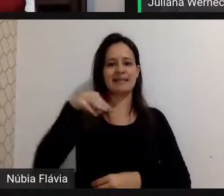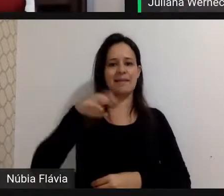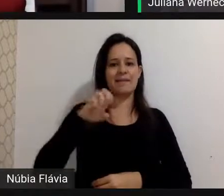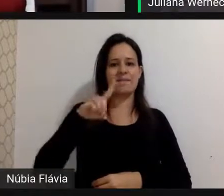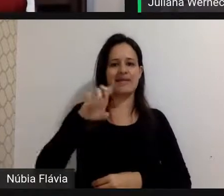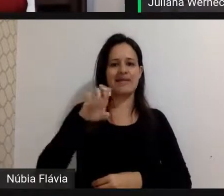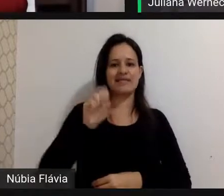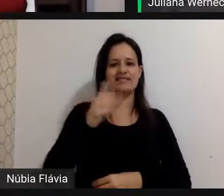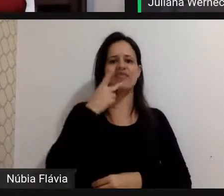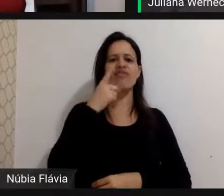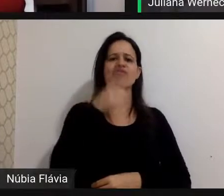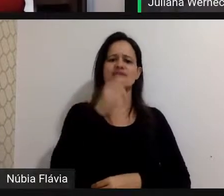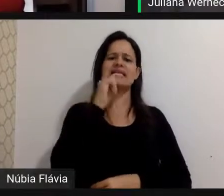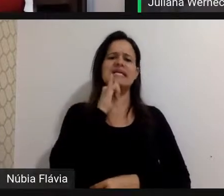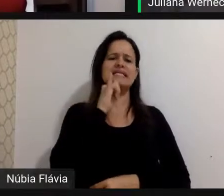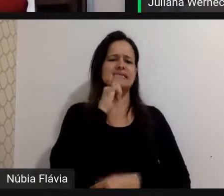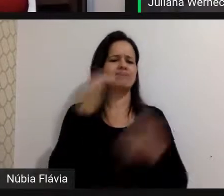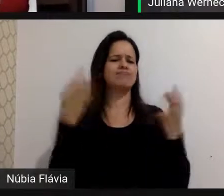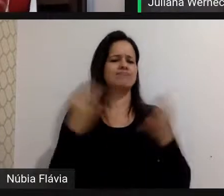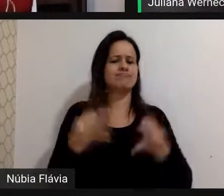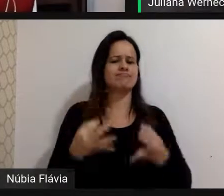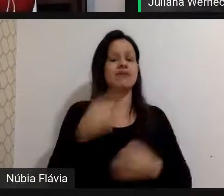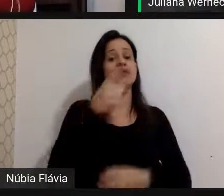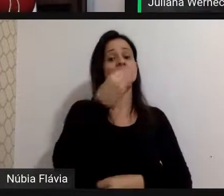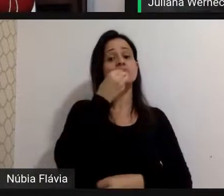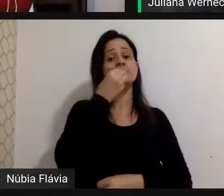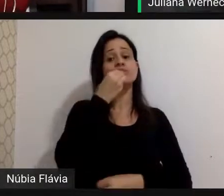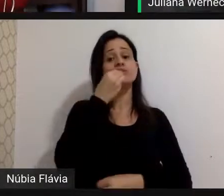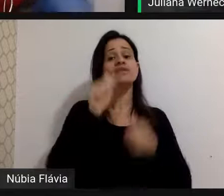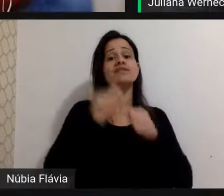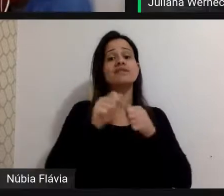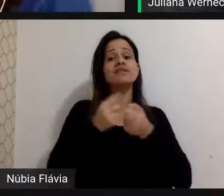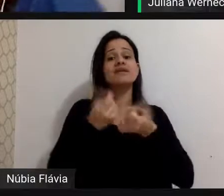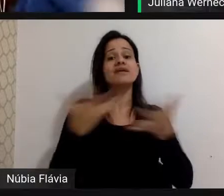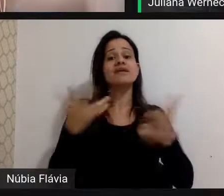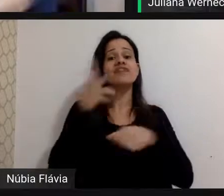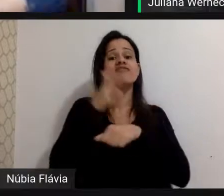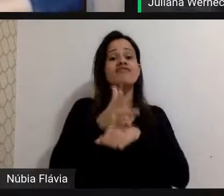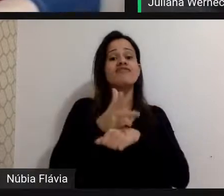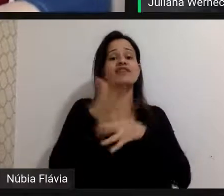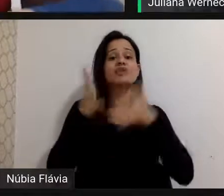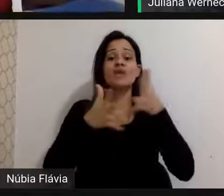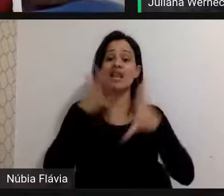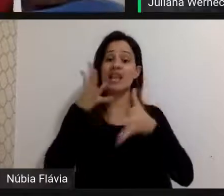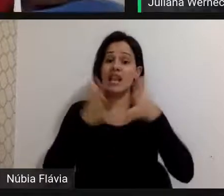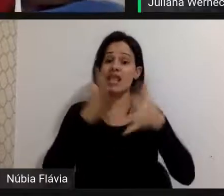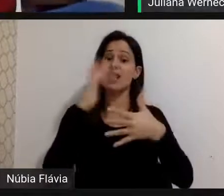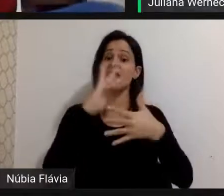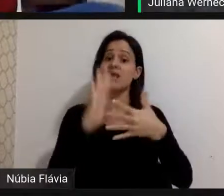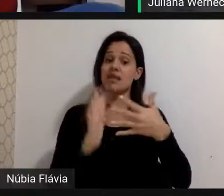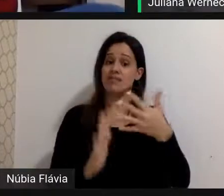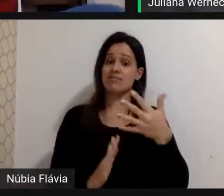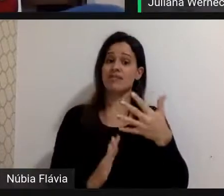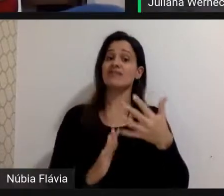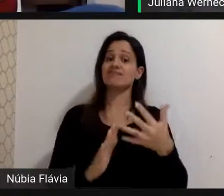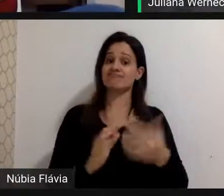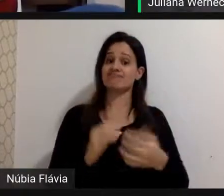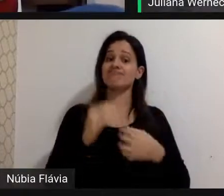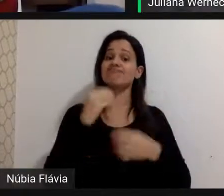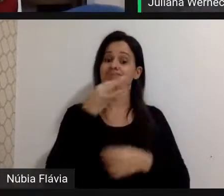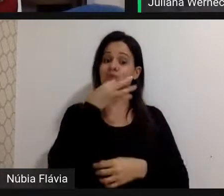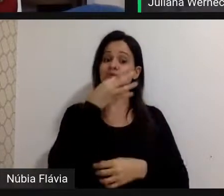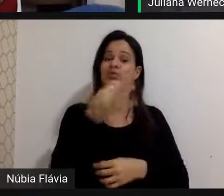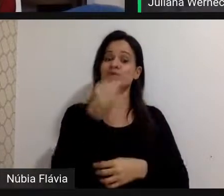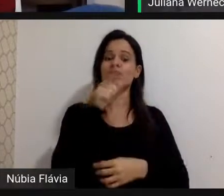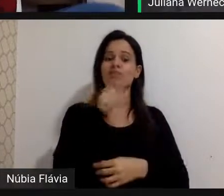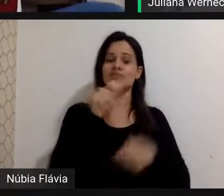você é um exemplo e que se você depois poderia disponibilizar seus vídeos em Libras, então de repente virá aí uma sugestão, né, para